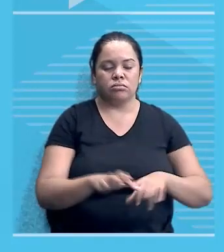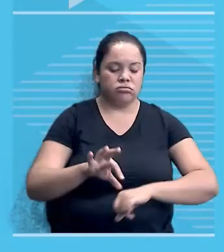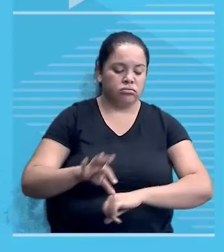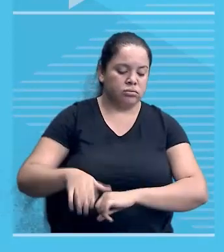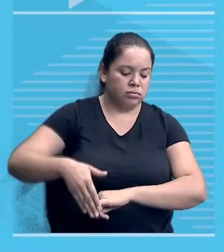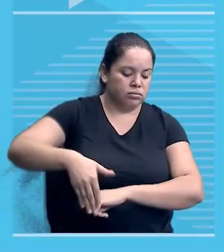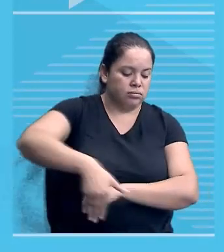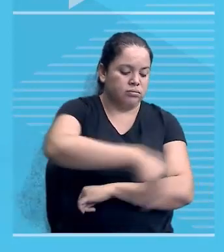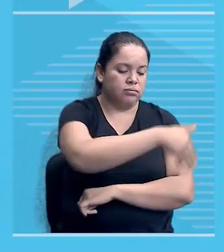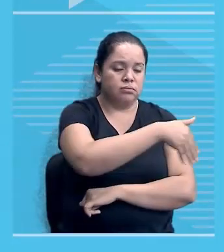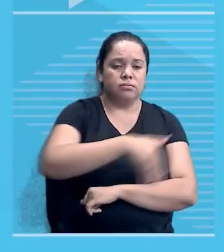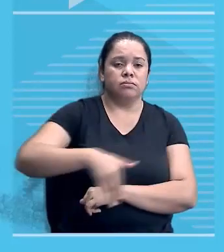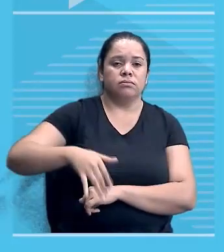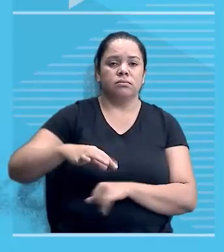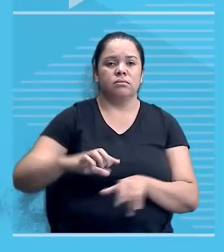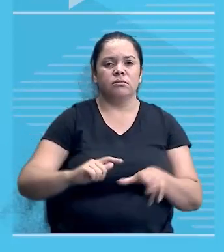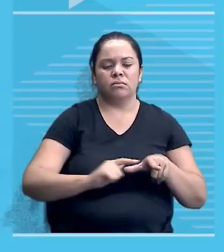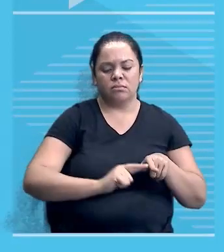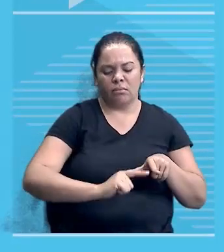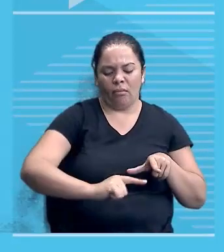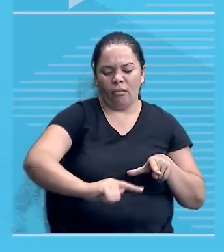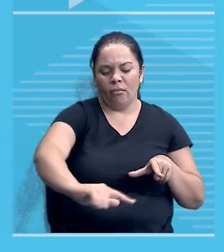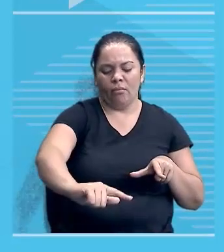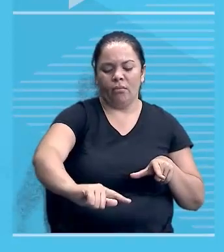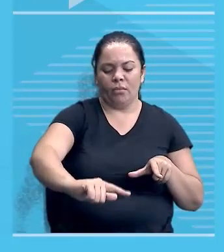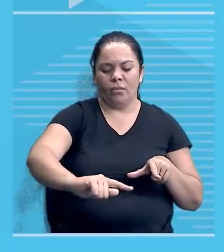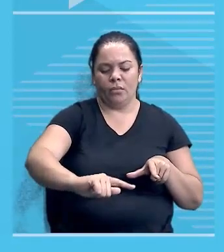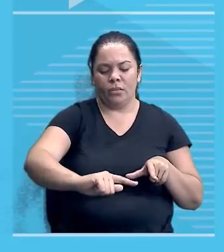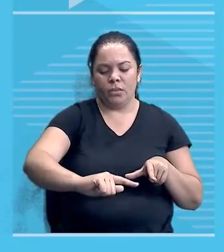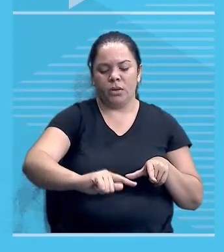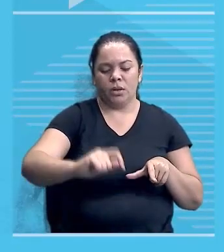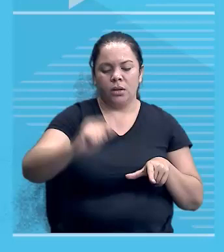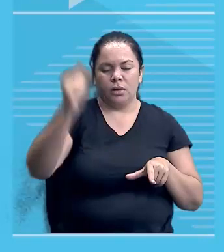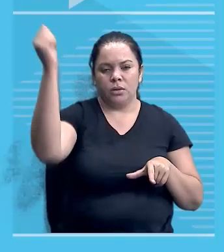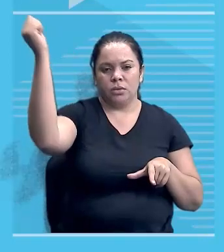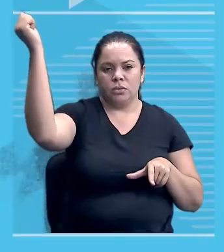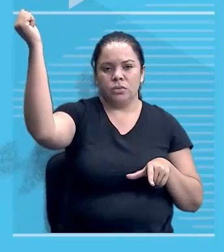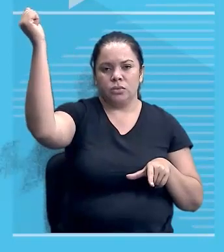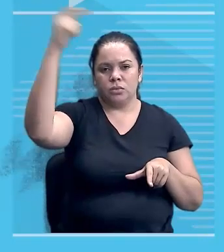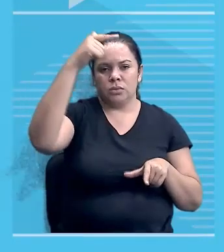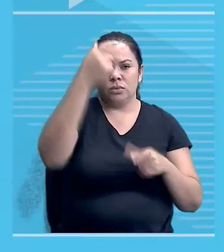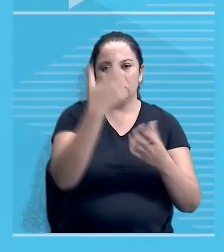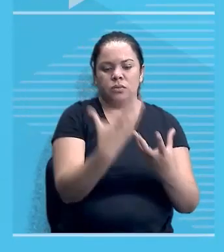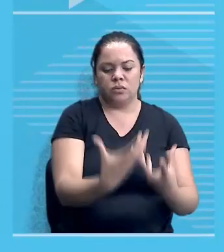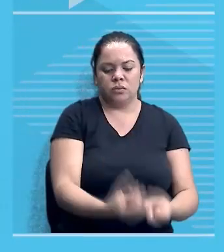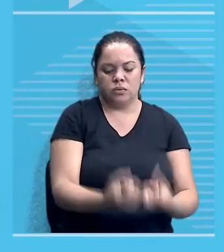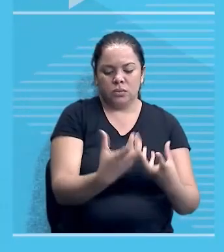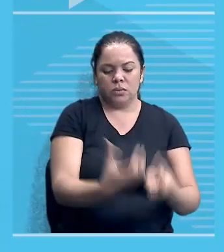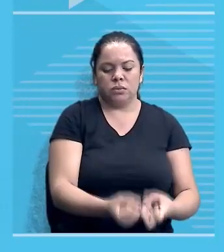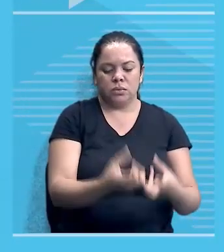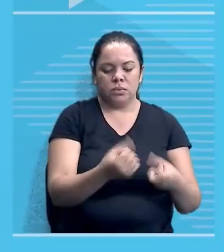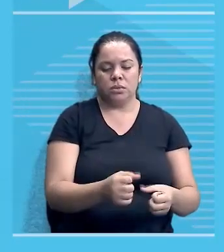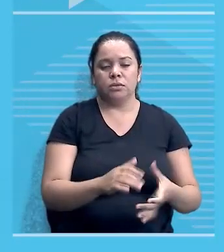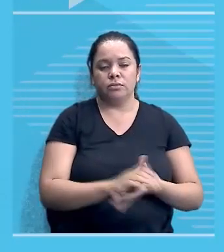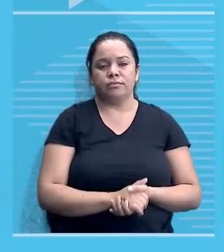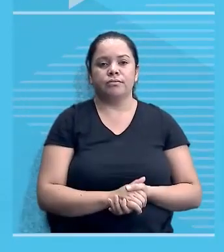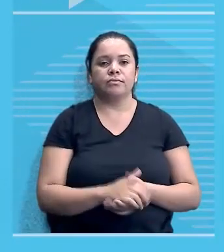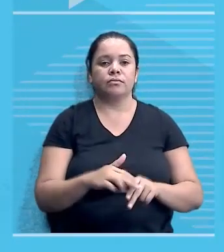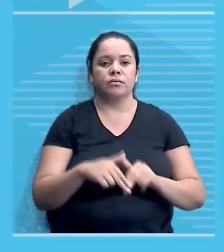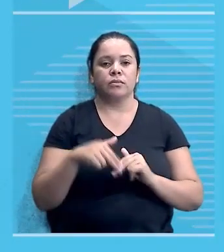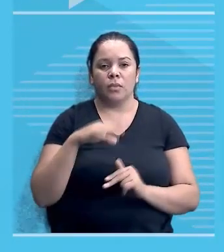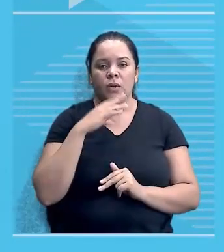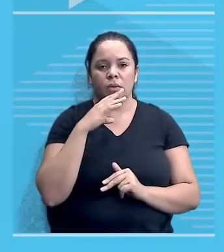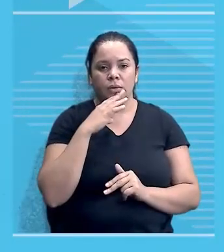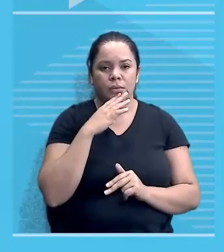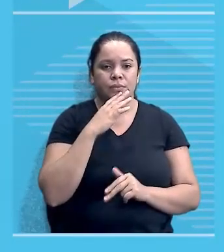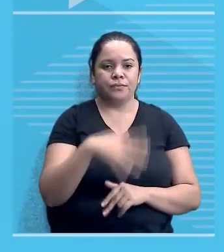pavimentação né que retém ali o calor Então aquela área ali mais Central É por isso nós chamamos ilha de calor vai ser uma ilha